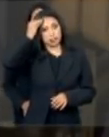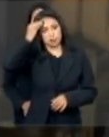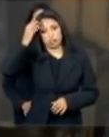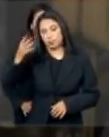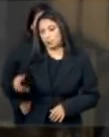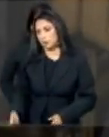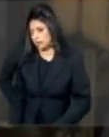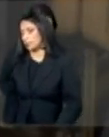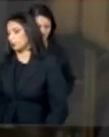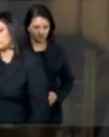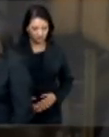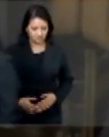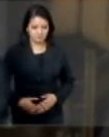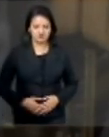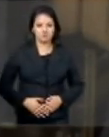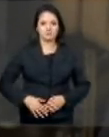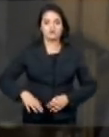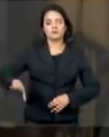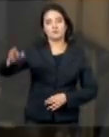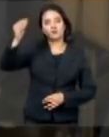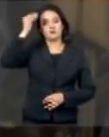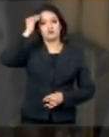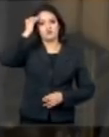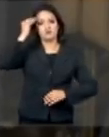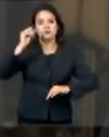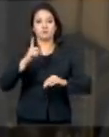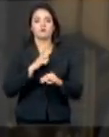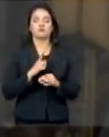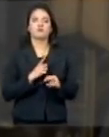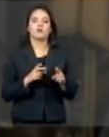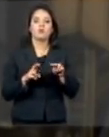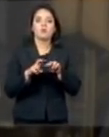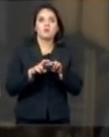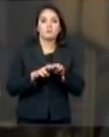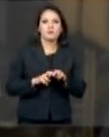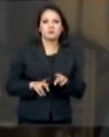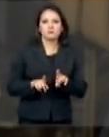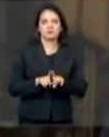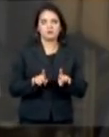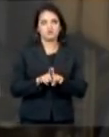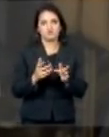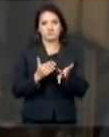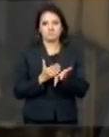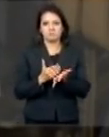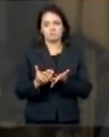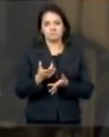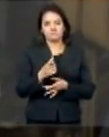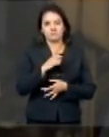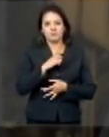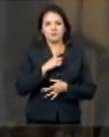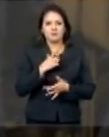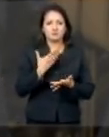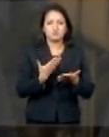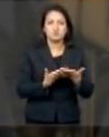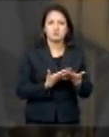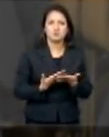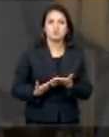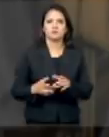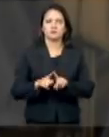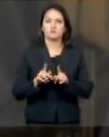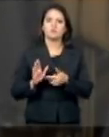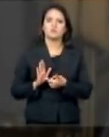vazada inicialmente é e assim a doutrina vez estuda e apresenta como